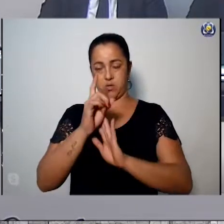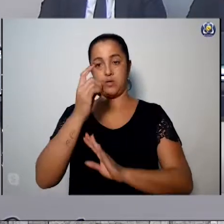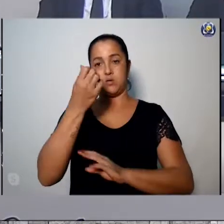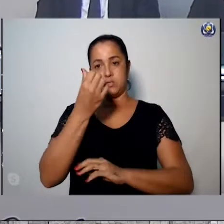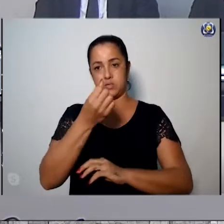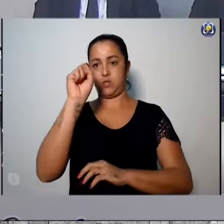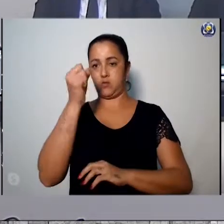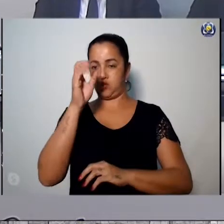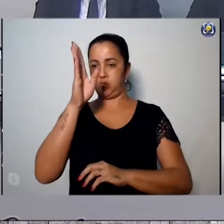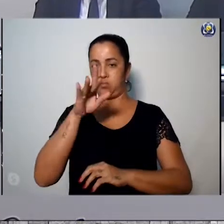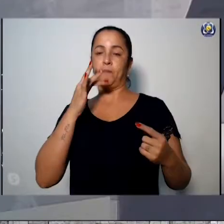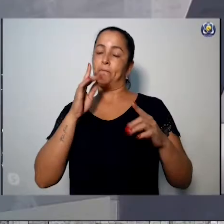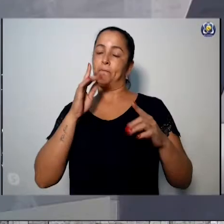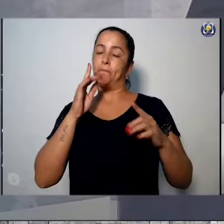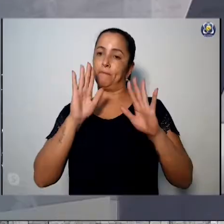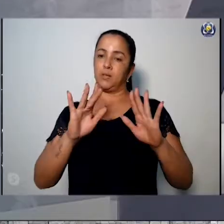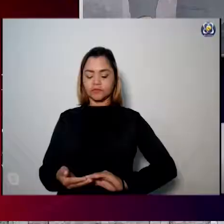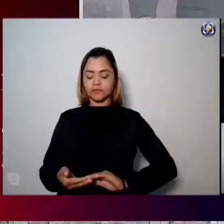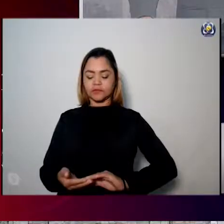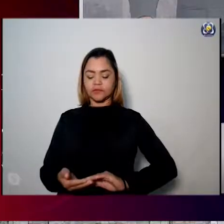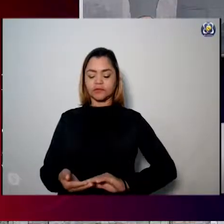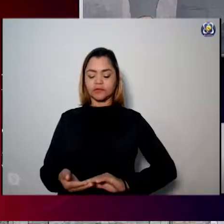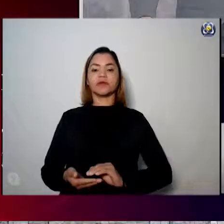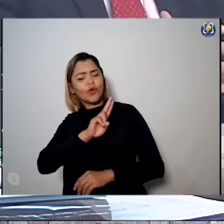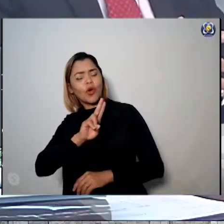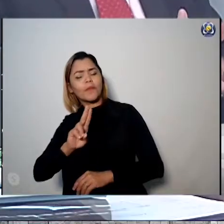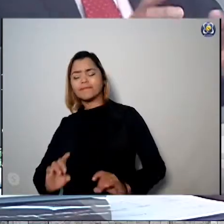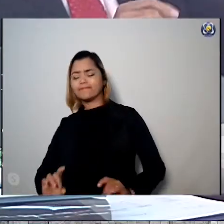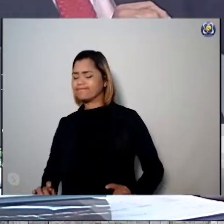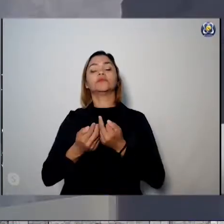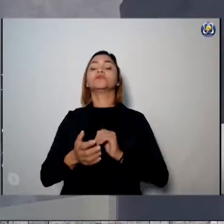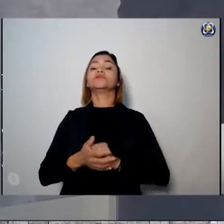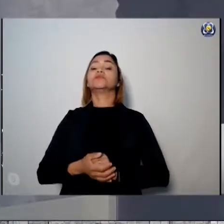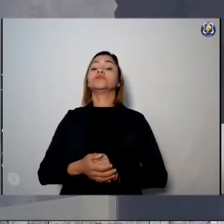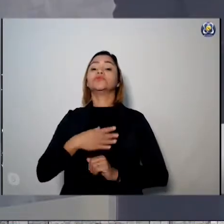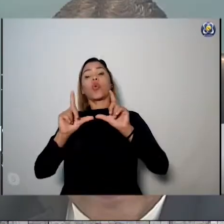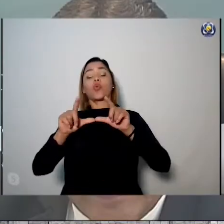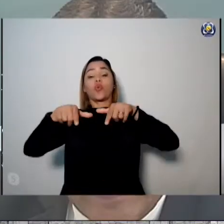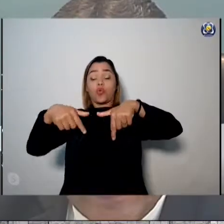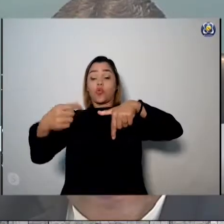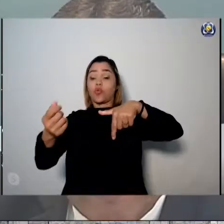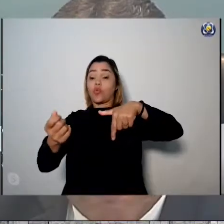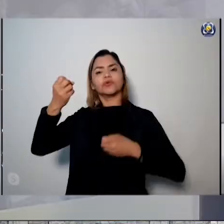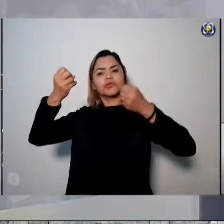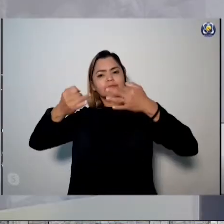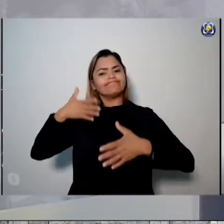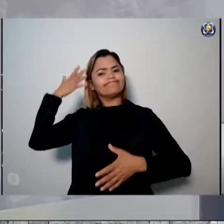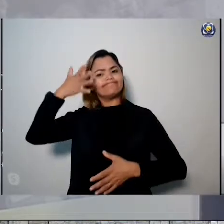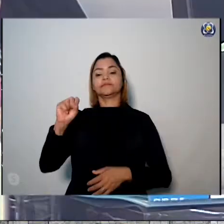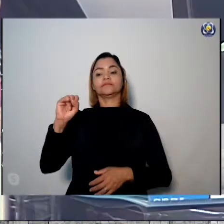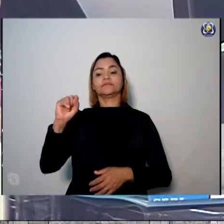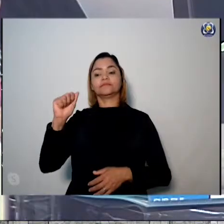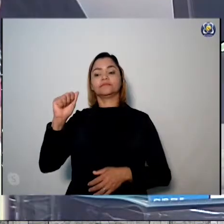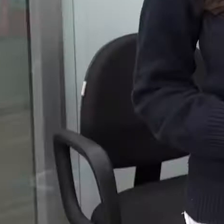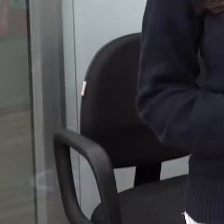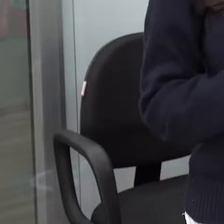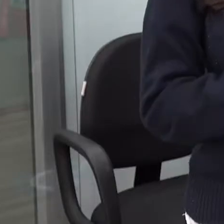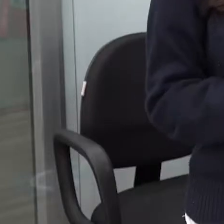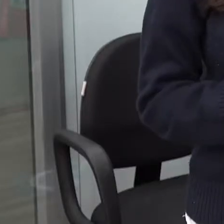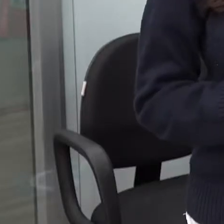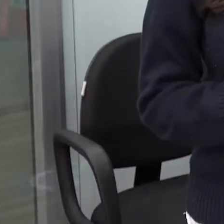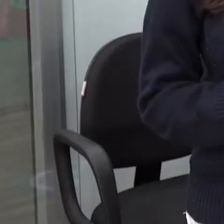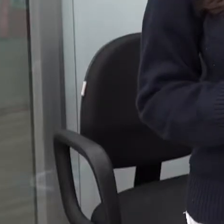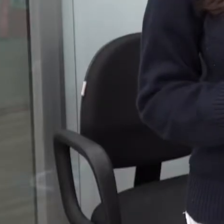e leste da cidade diversos deles se manifestaram durante homenagem feita ao ex colega de plenário o